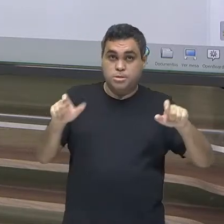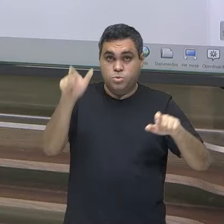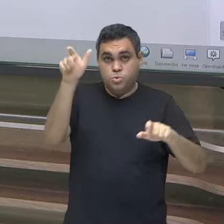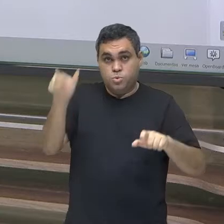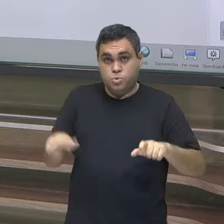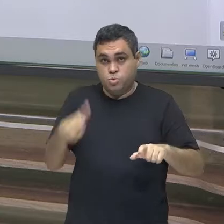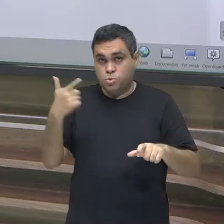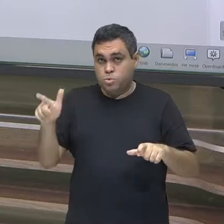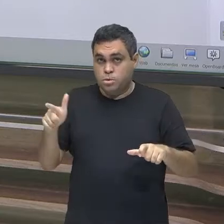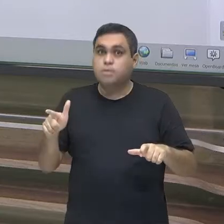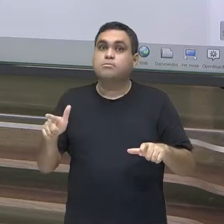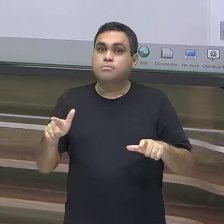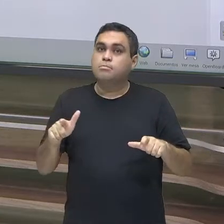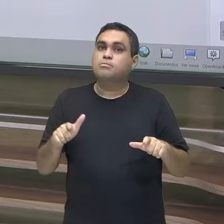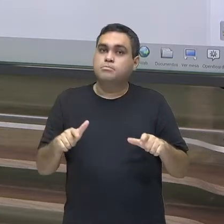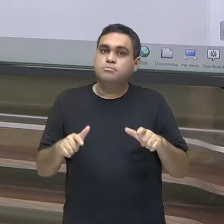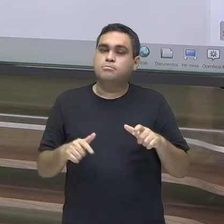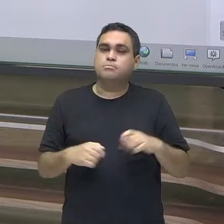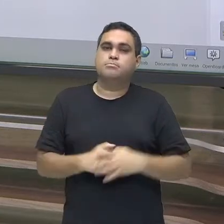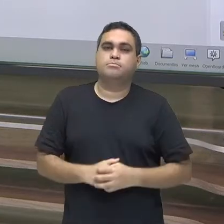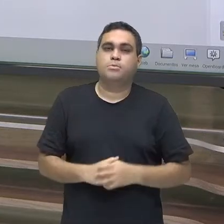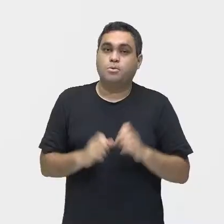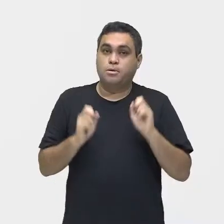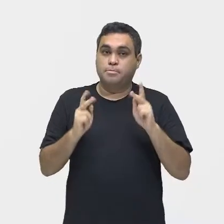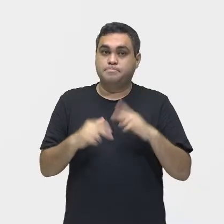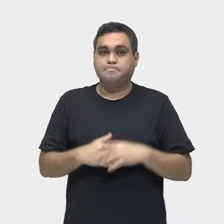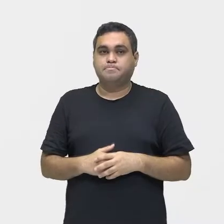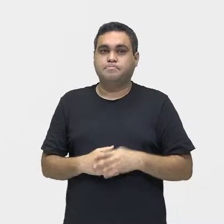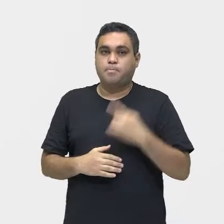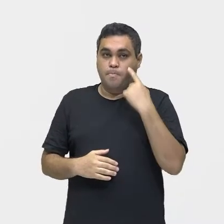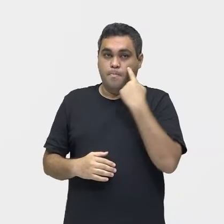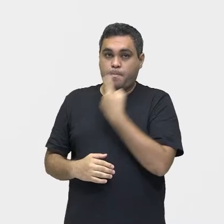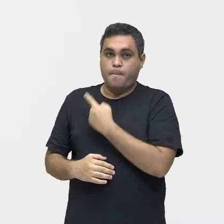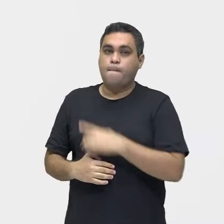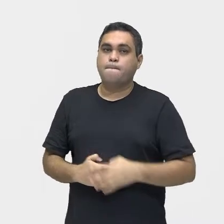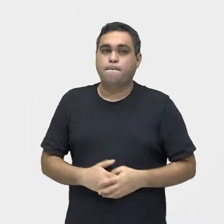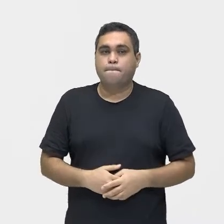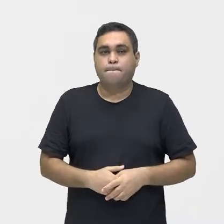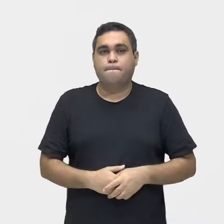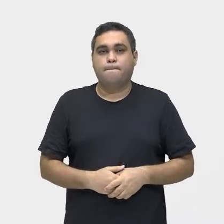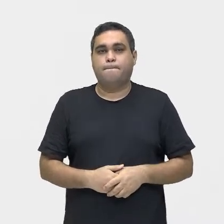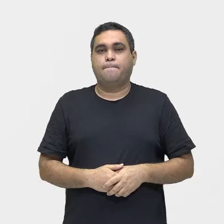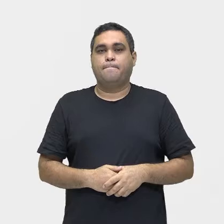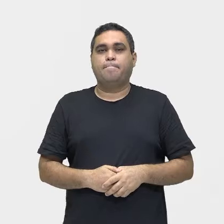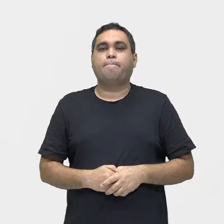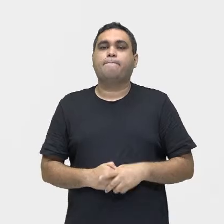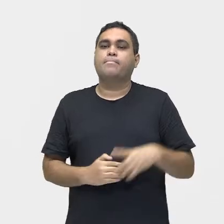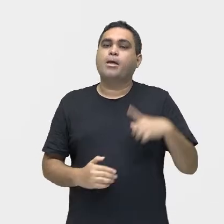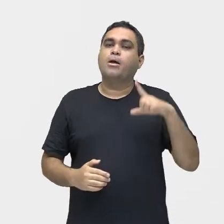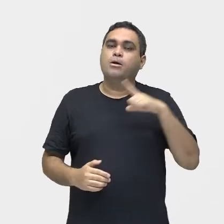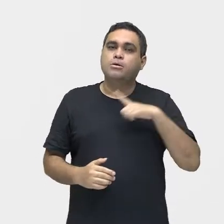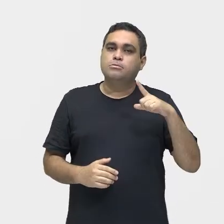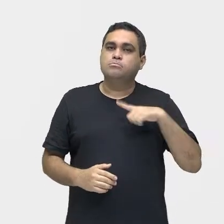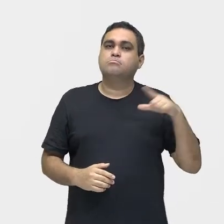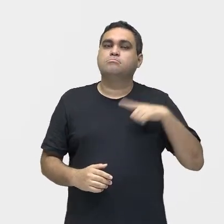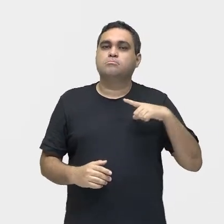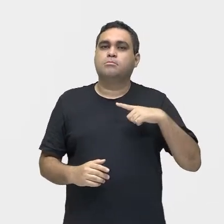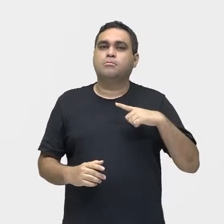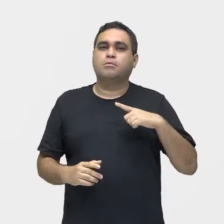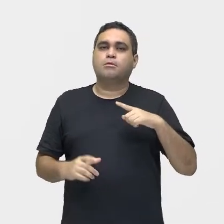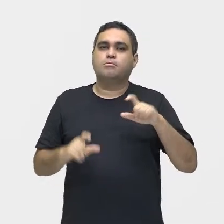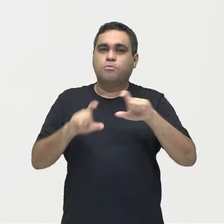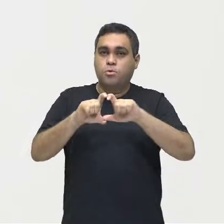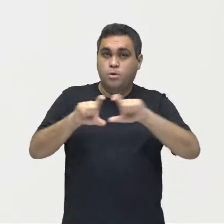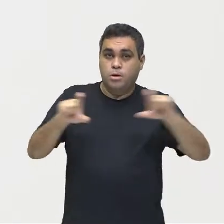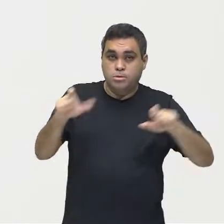Uma observação importantíssima. Vamos lá. Então, nós temos aqui os casos mais comuns de oração